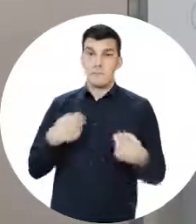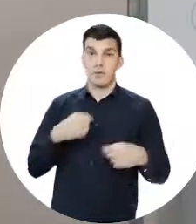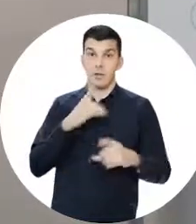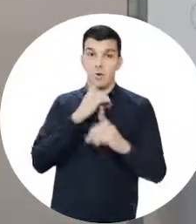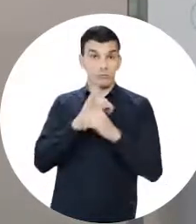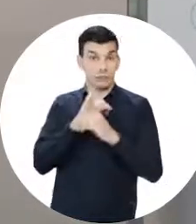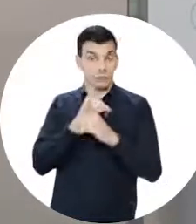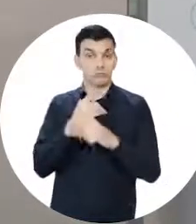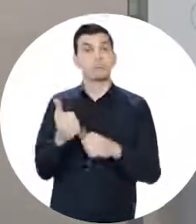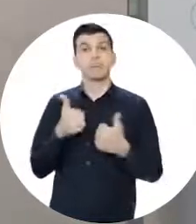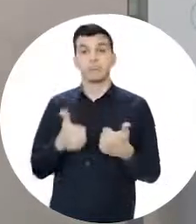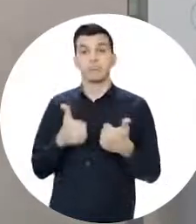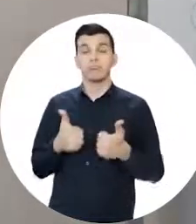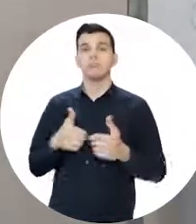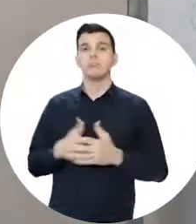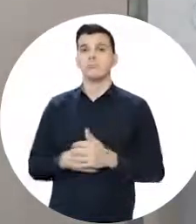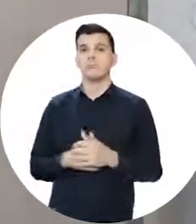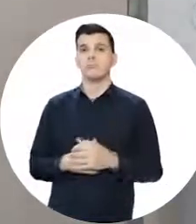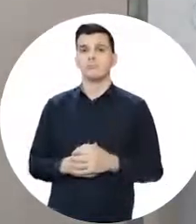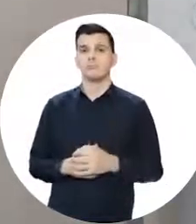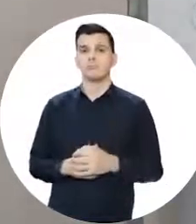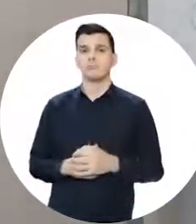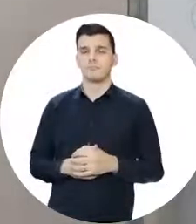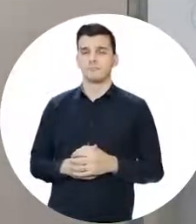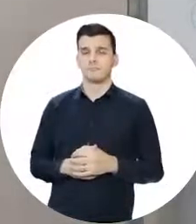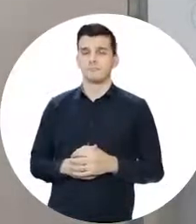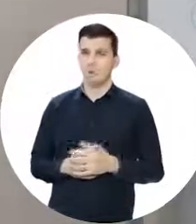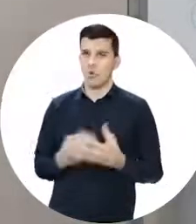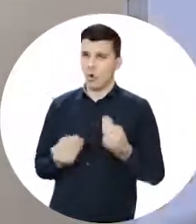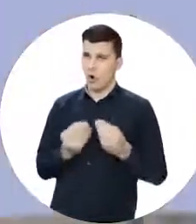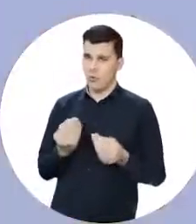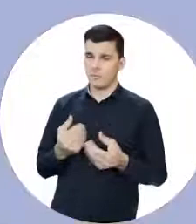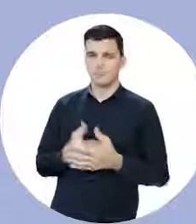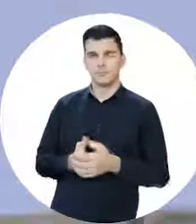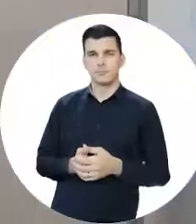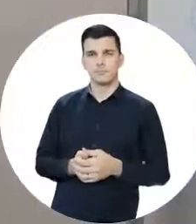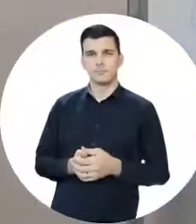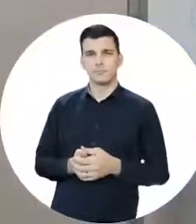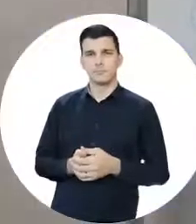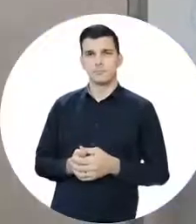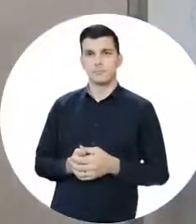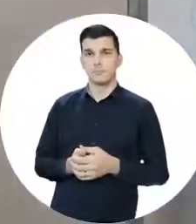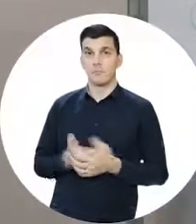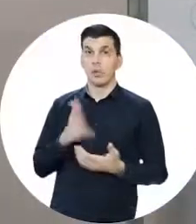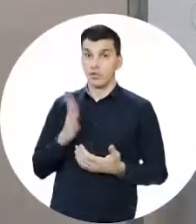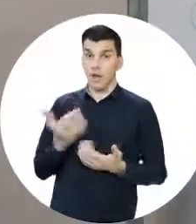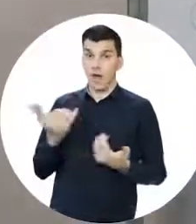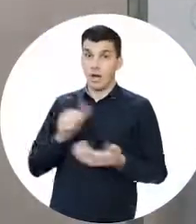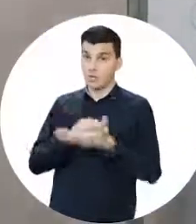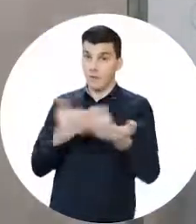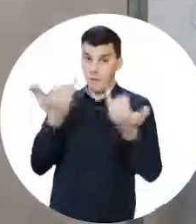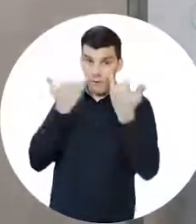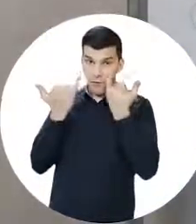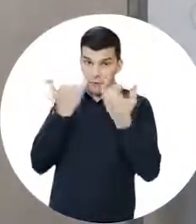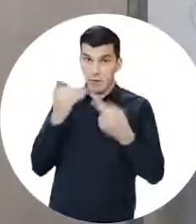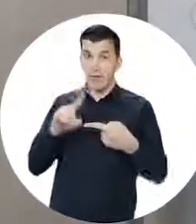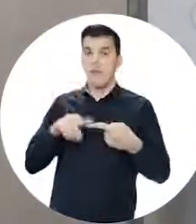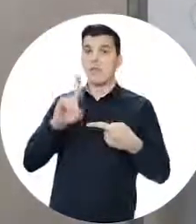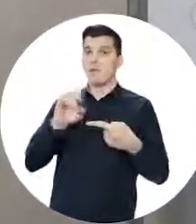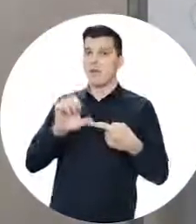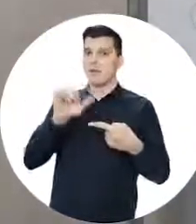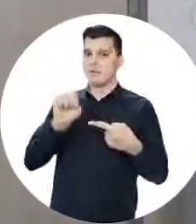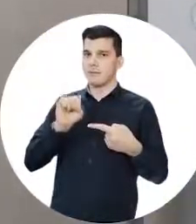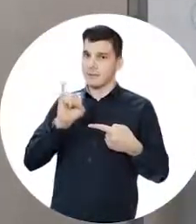encontrar esses valores, não preciso? Então vamos lá. Vamos encontrar esses valores então. Eu te dei a densidade da